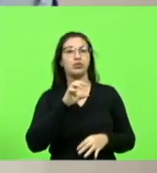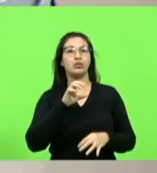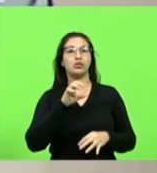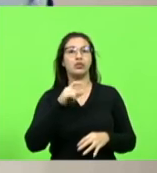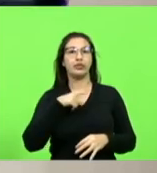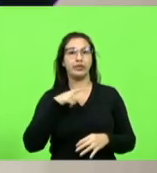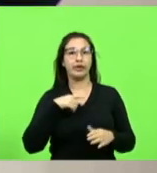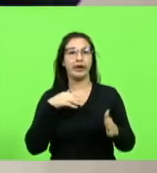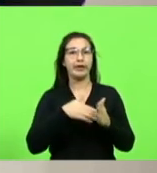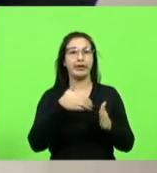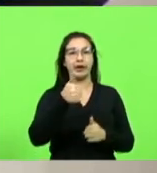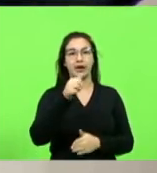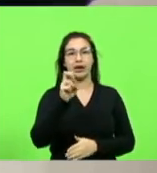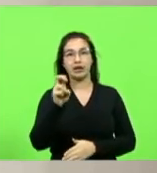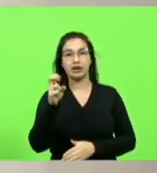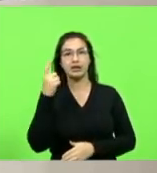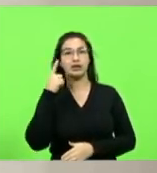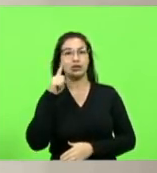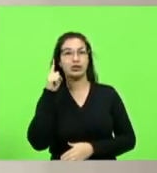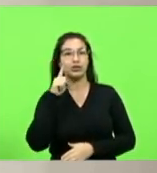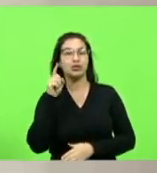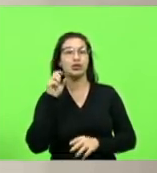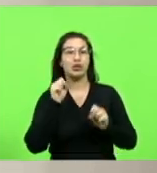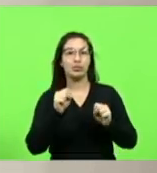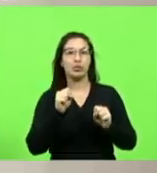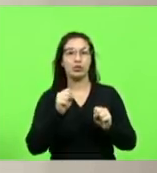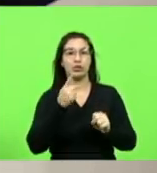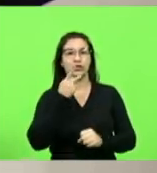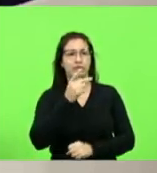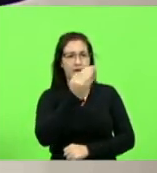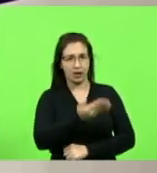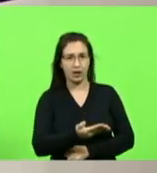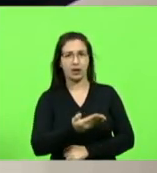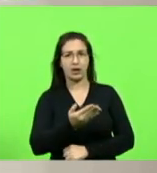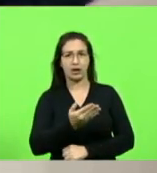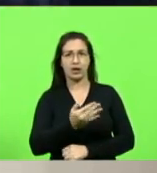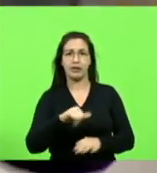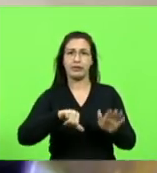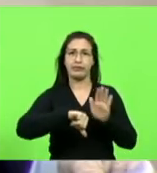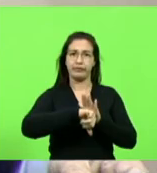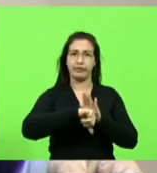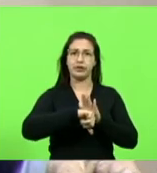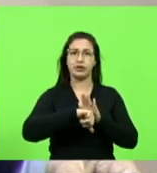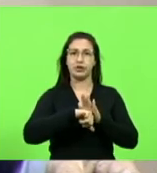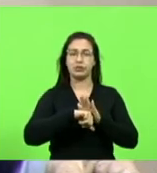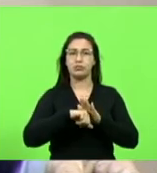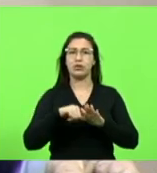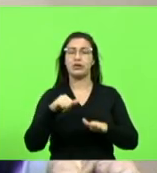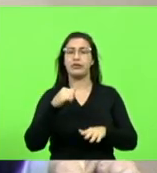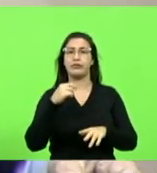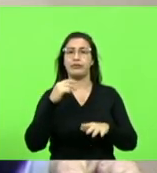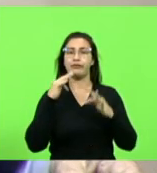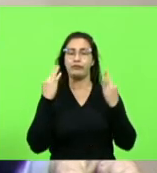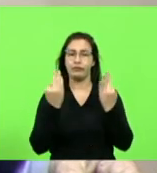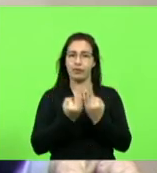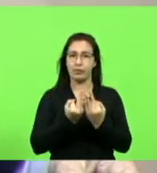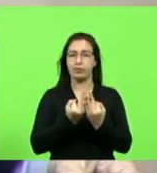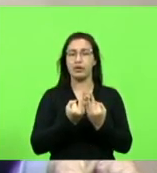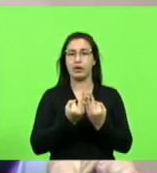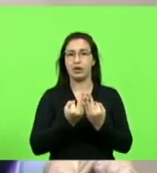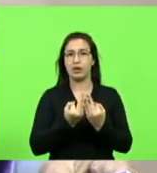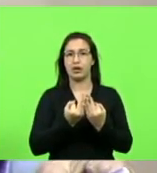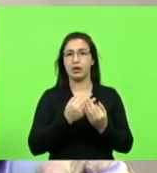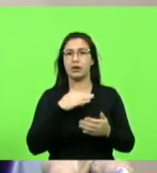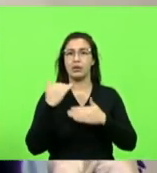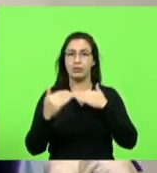ver, falar isso para a família da vítima que morreu hoje lá, um jovem de 20 anos, que morreu hoje, eu vindo